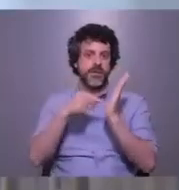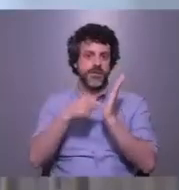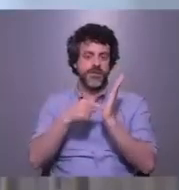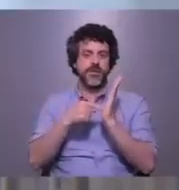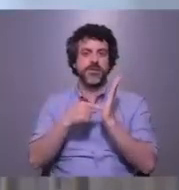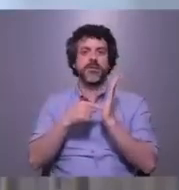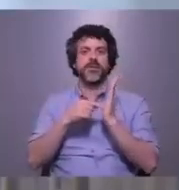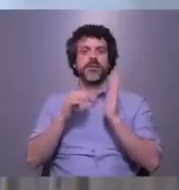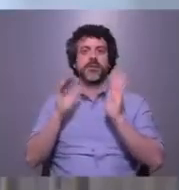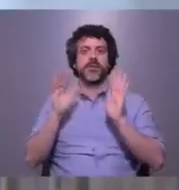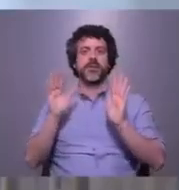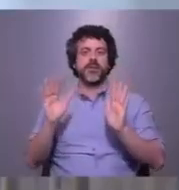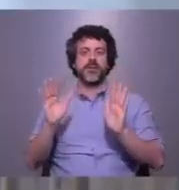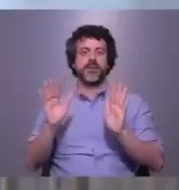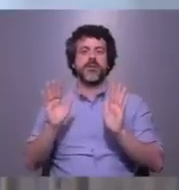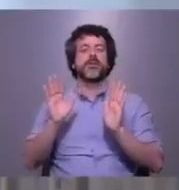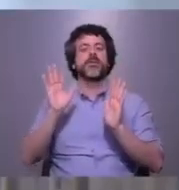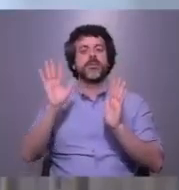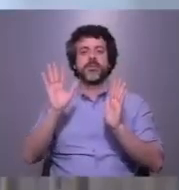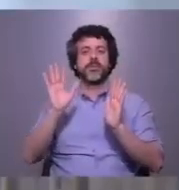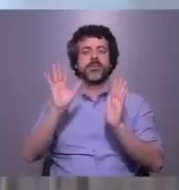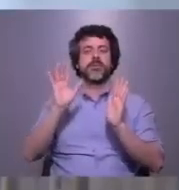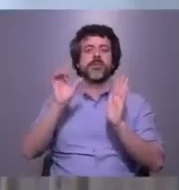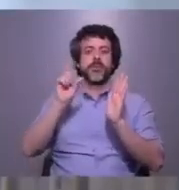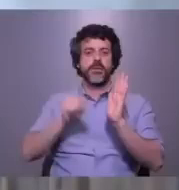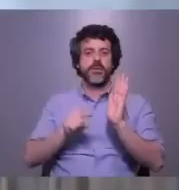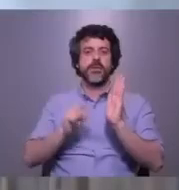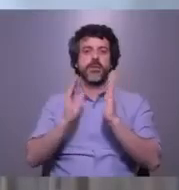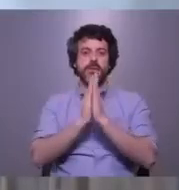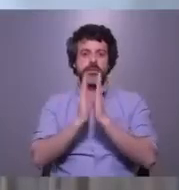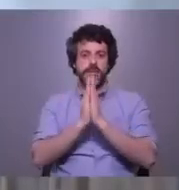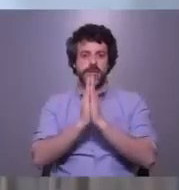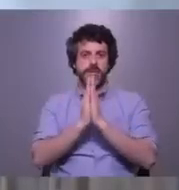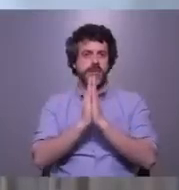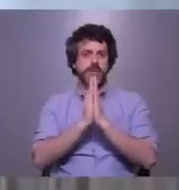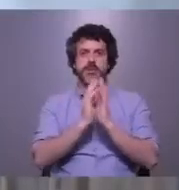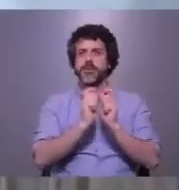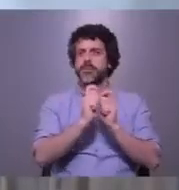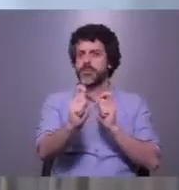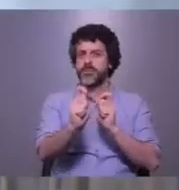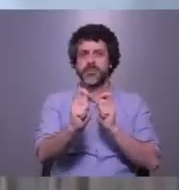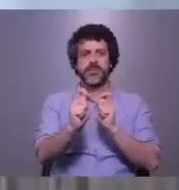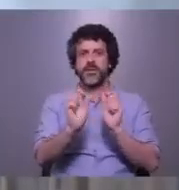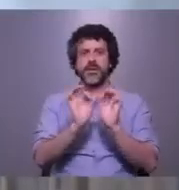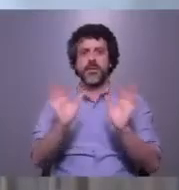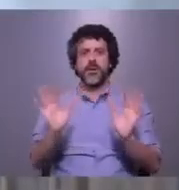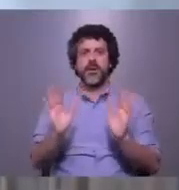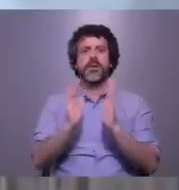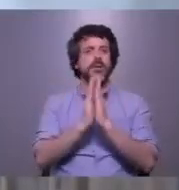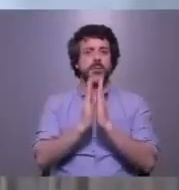Mas não só a oração, também a celebração da Eucaristia no seu todo é a experiência de encontro com